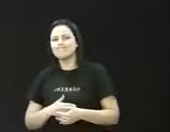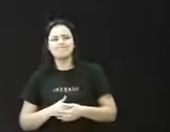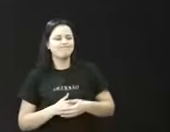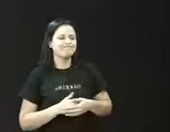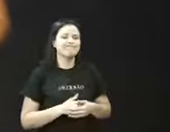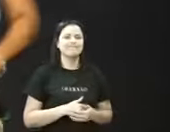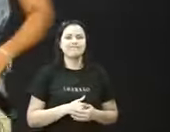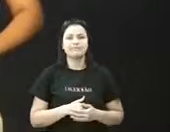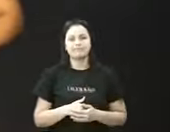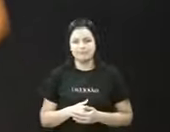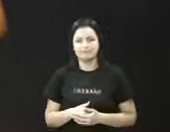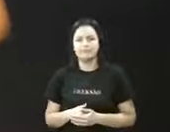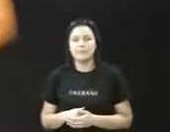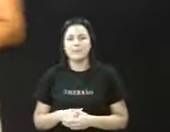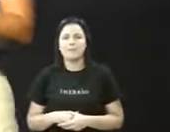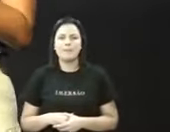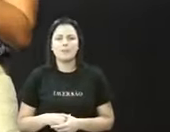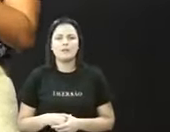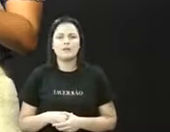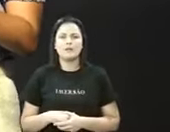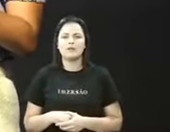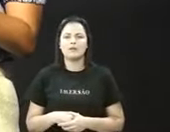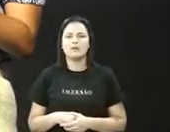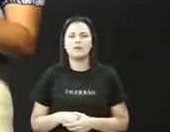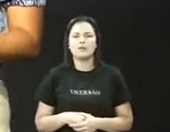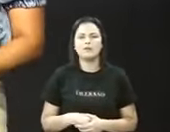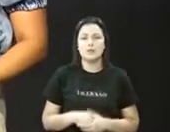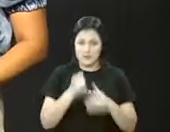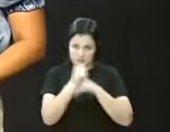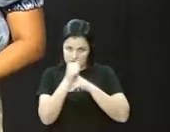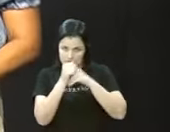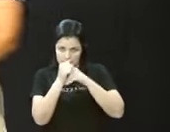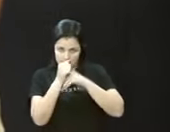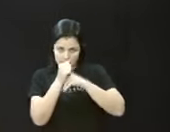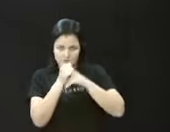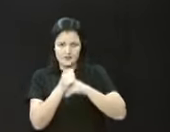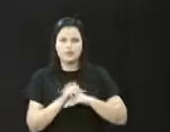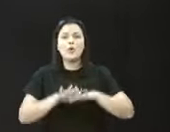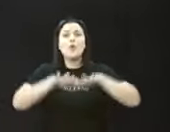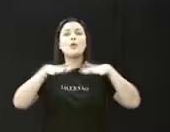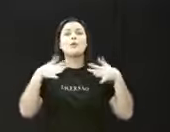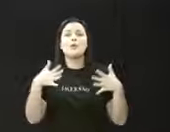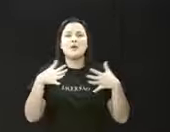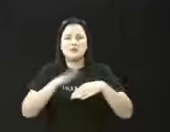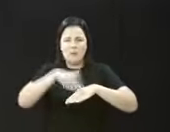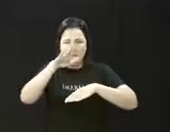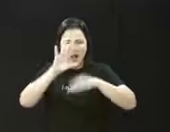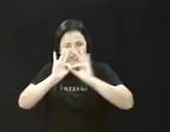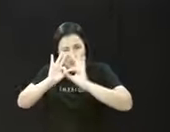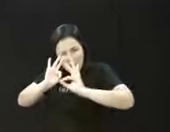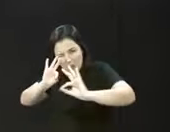Mas o mistério é que quanto mais longe o arqueiro quer lançar, mais para trás ele